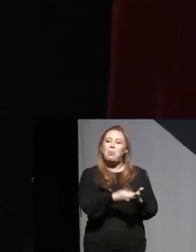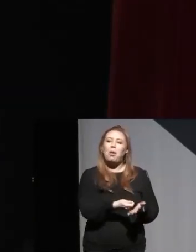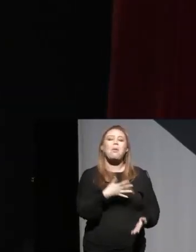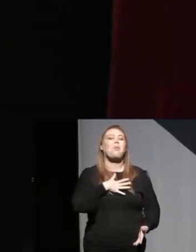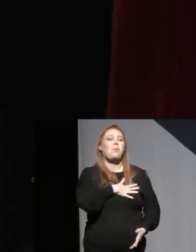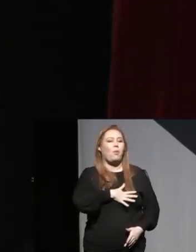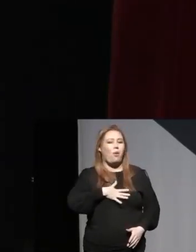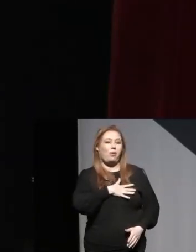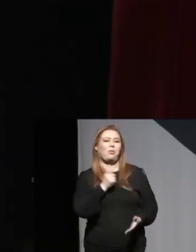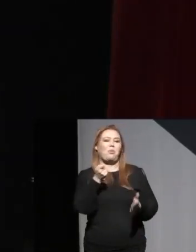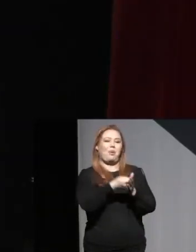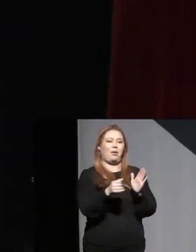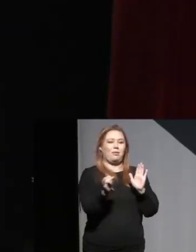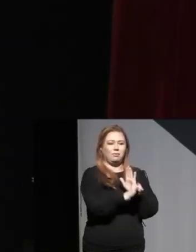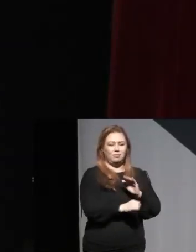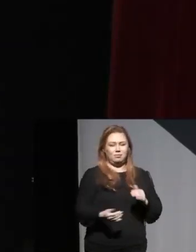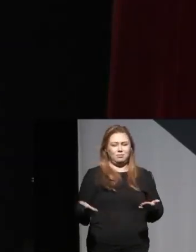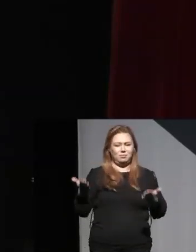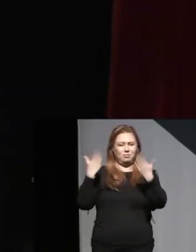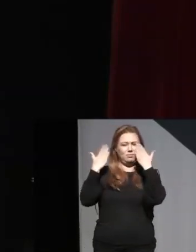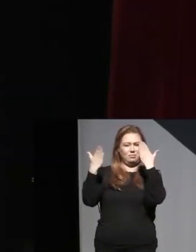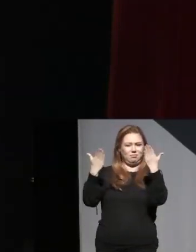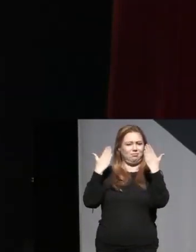o tributo, desconfiem dessa pessoa.